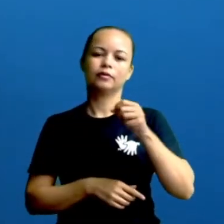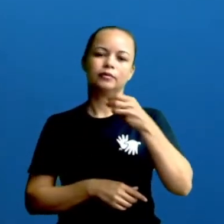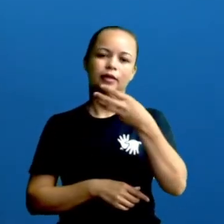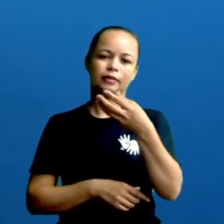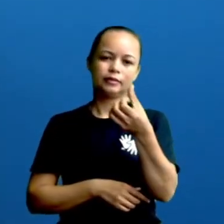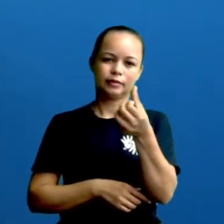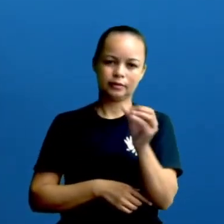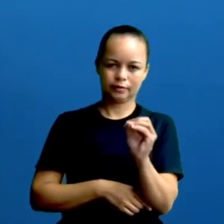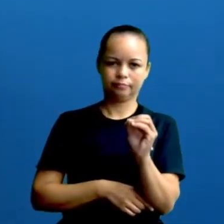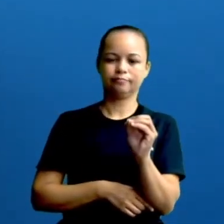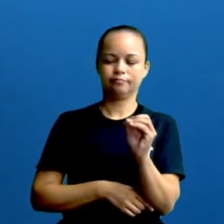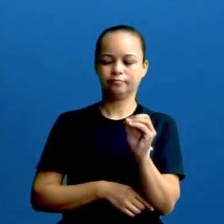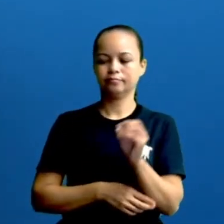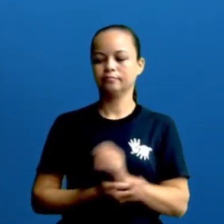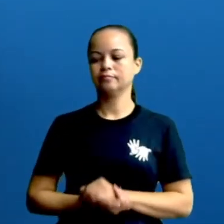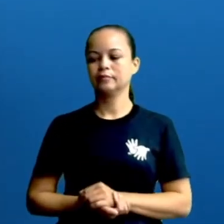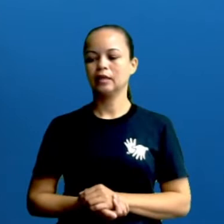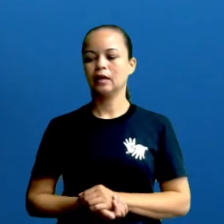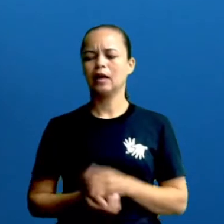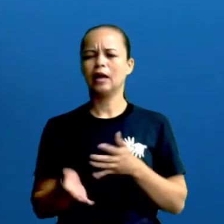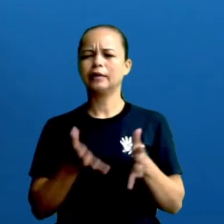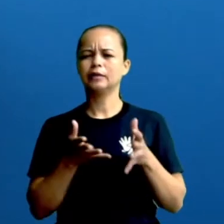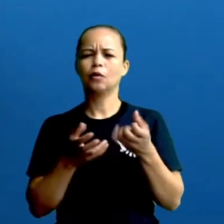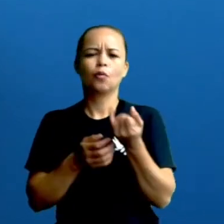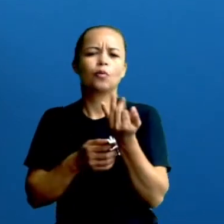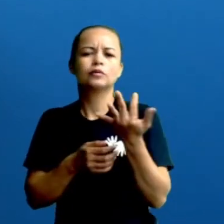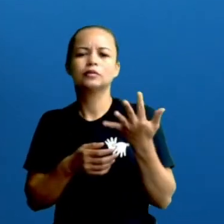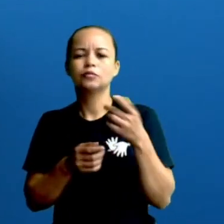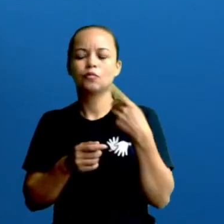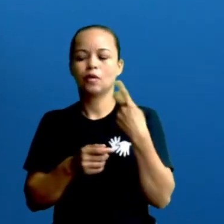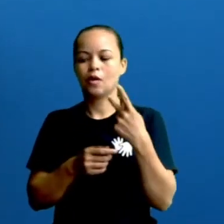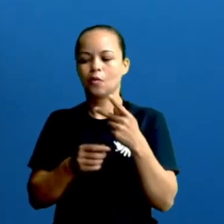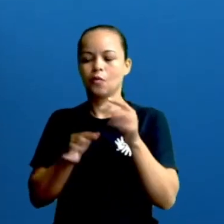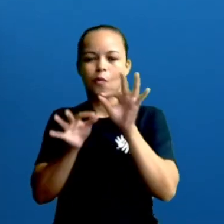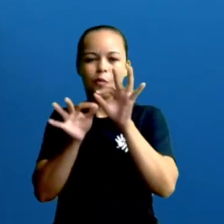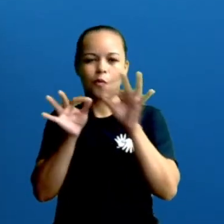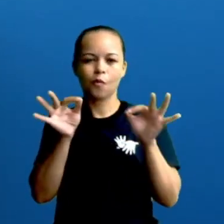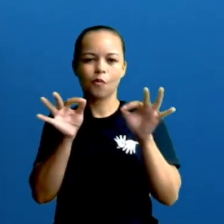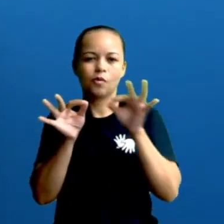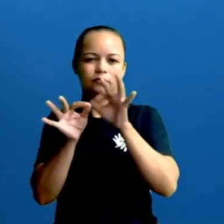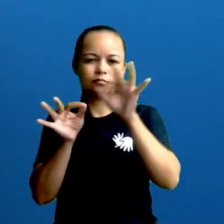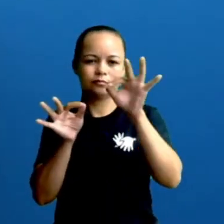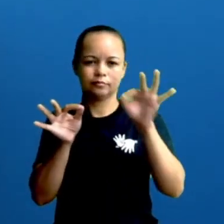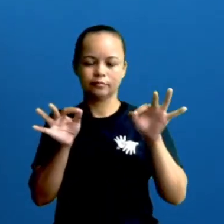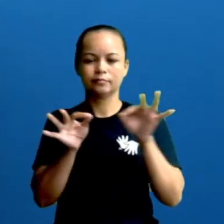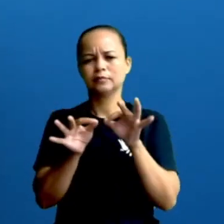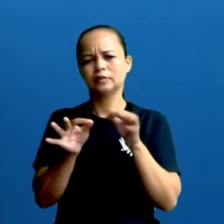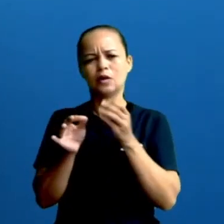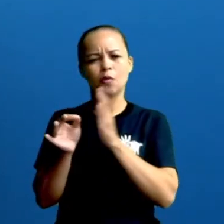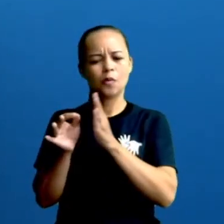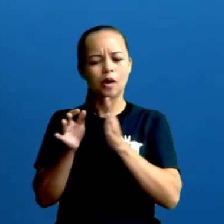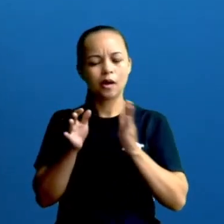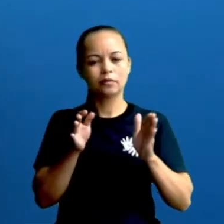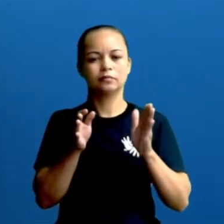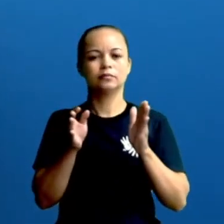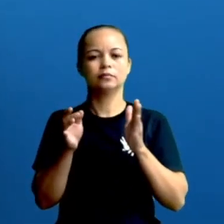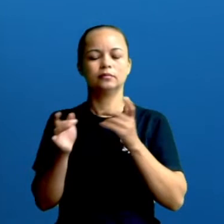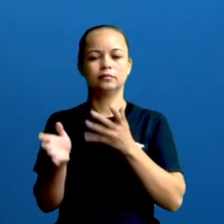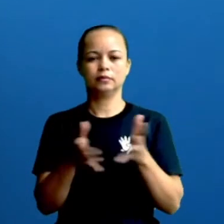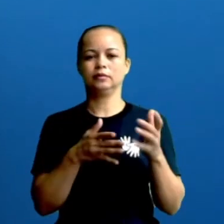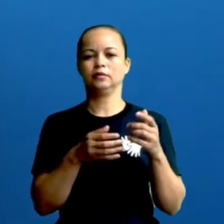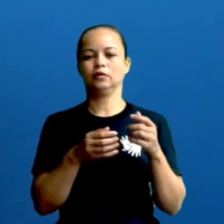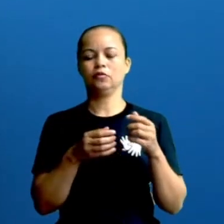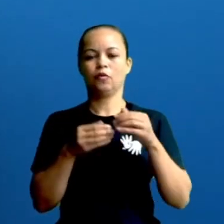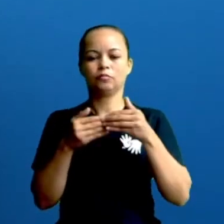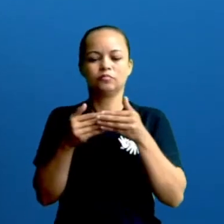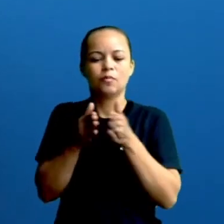certo? Então, o que a gente faz aqui? É só a gente continuar, ó, com o segmento, tá certo? Continuando com o segmento, eu vou formar